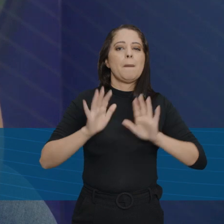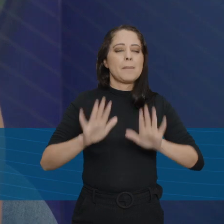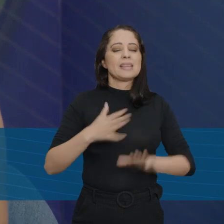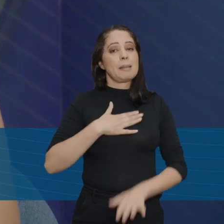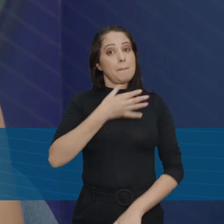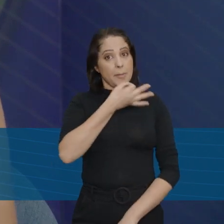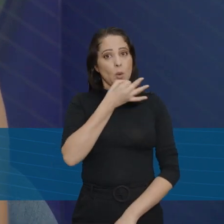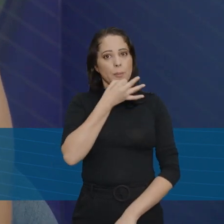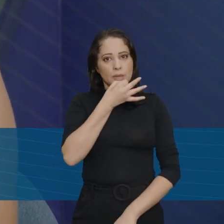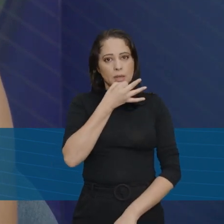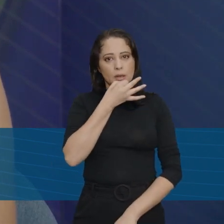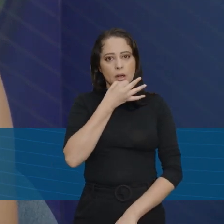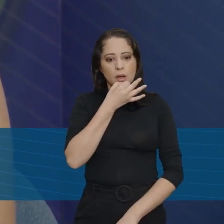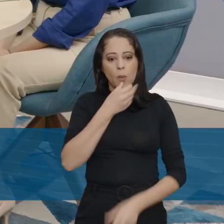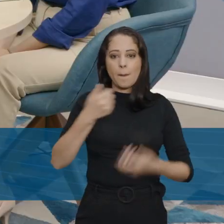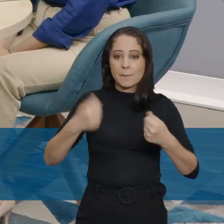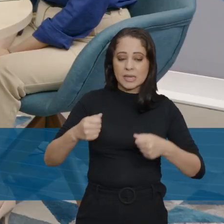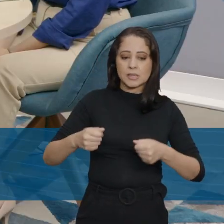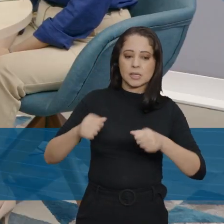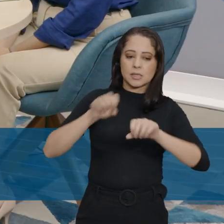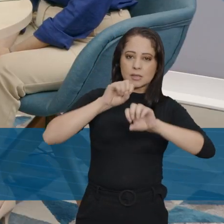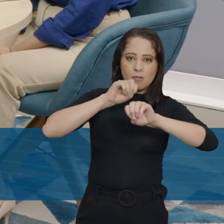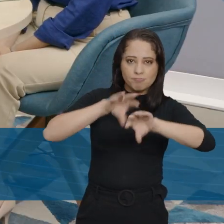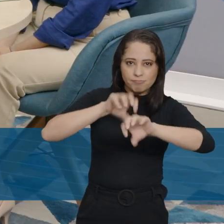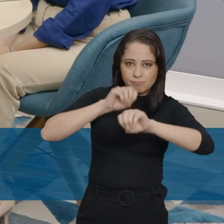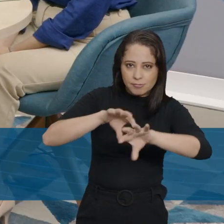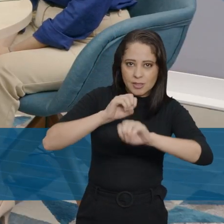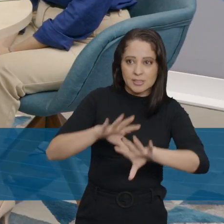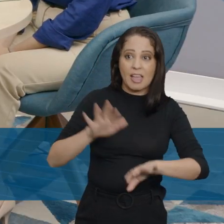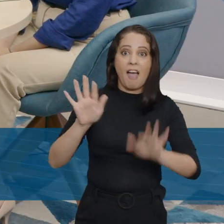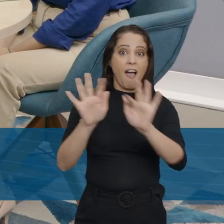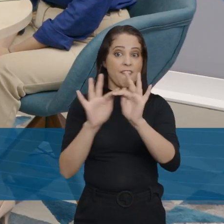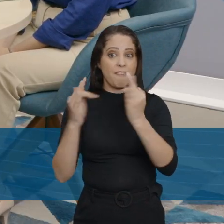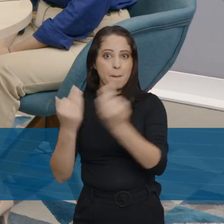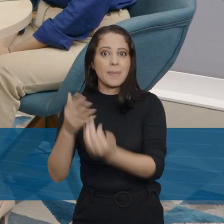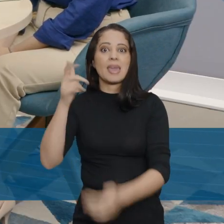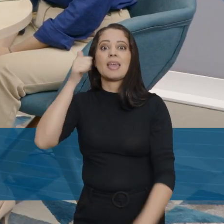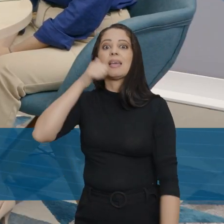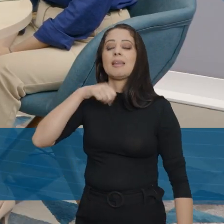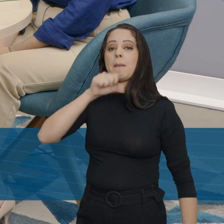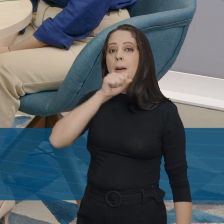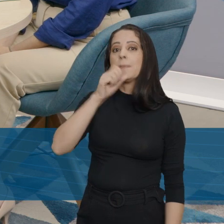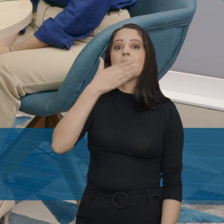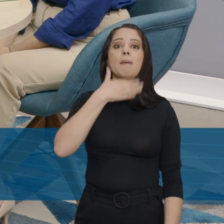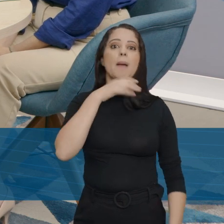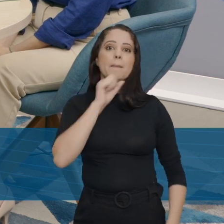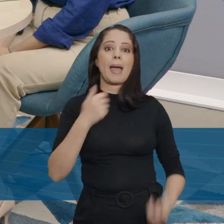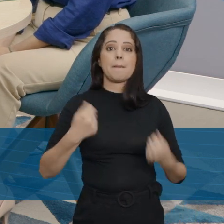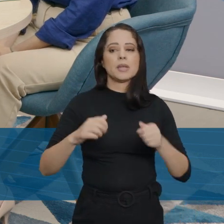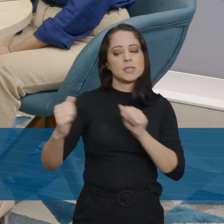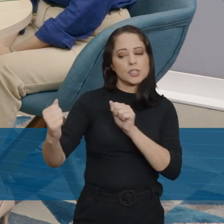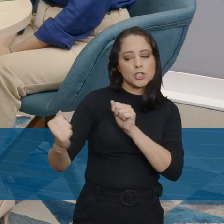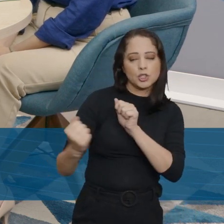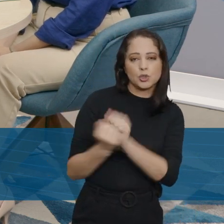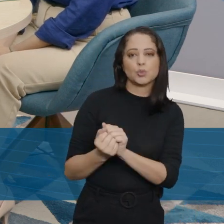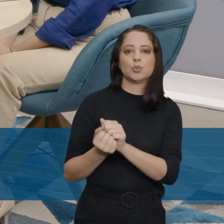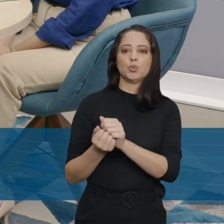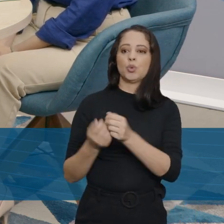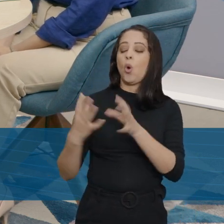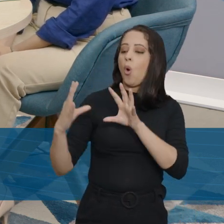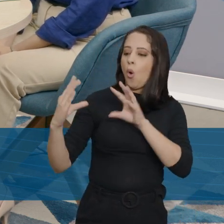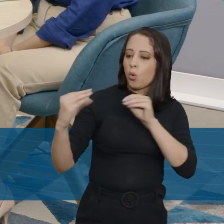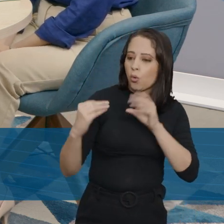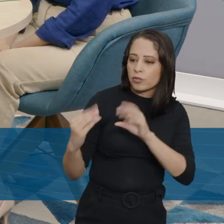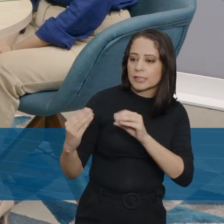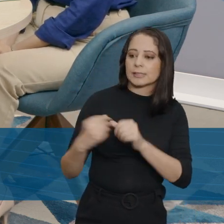a educação, o diálogo, né? Não passar pano. Tentar, eu acho que os pais, principalmente, sempre estarem próximos, não é mesmo estar